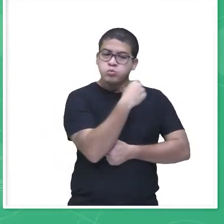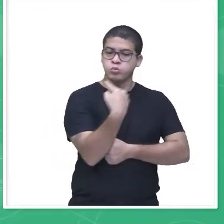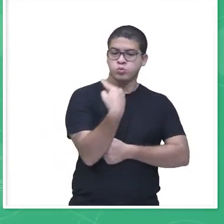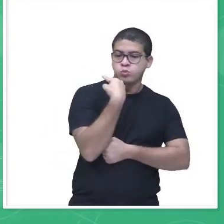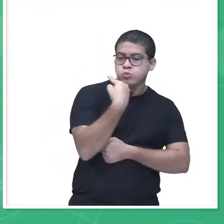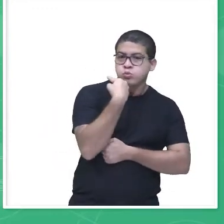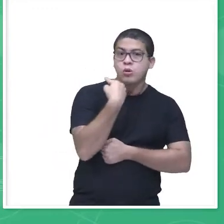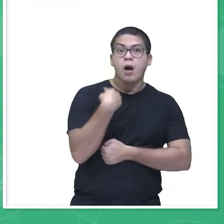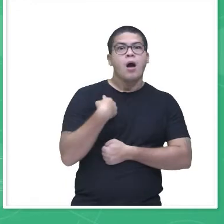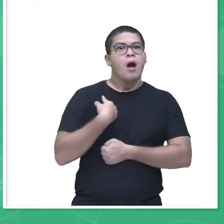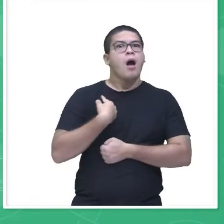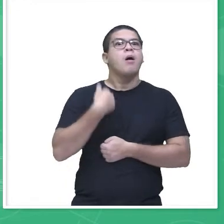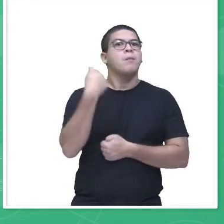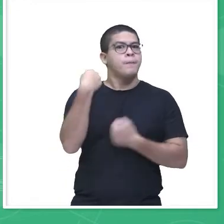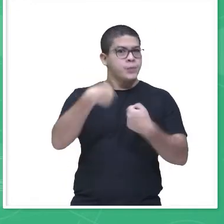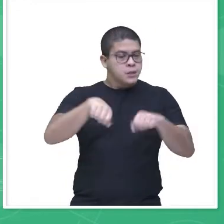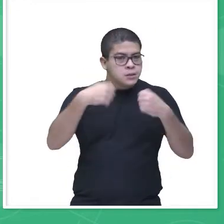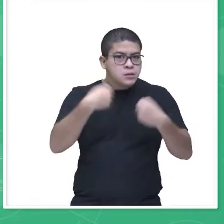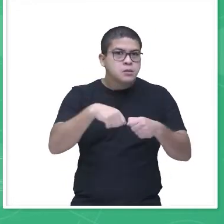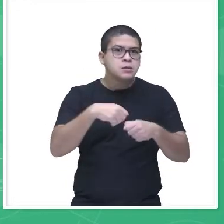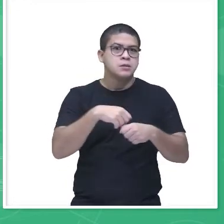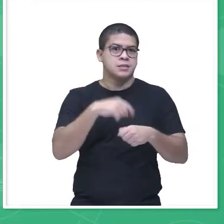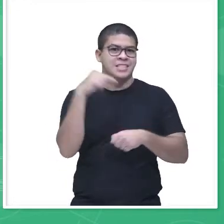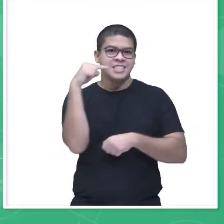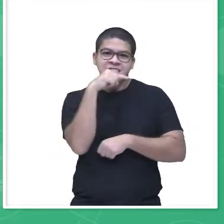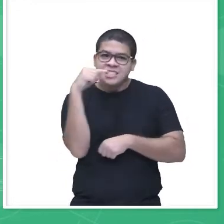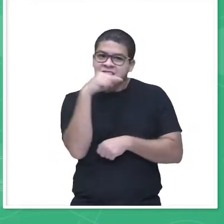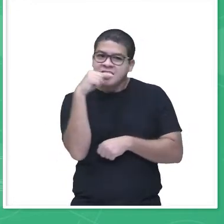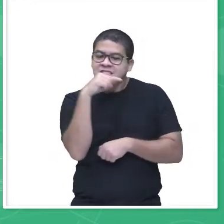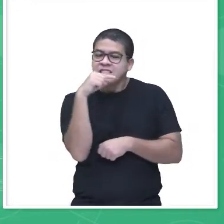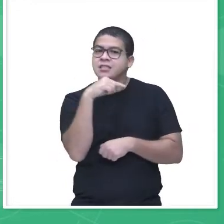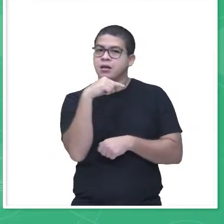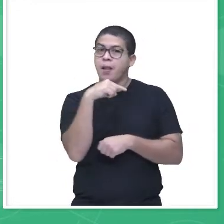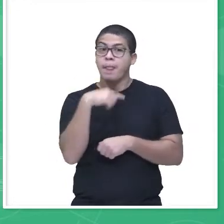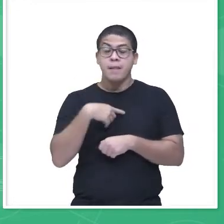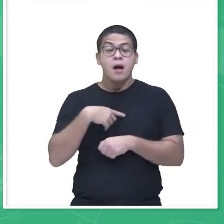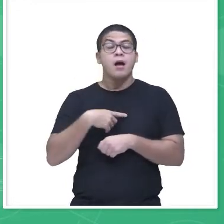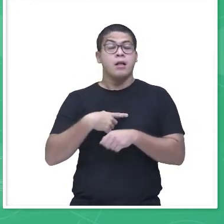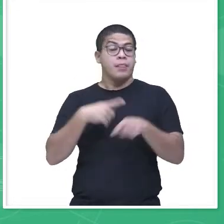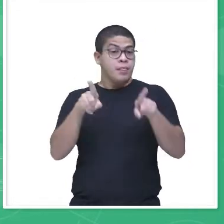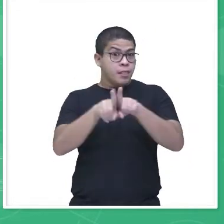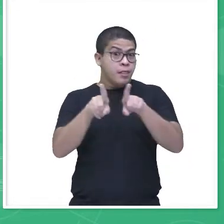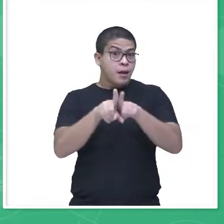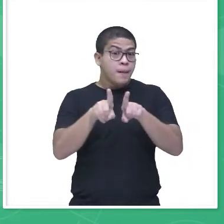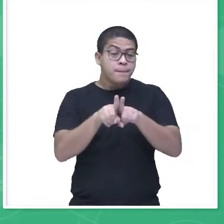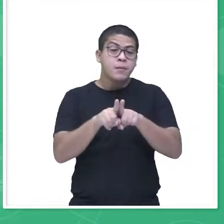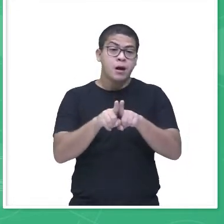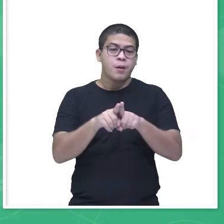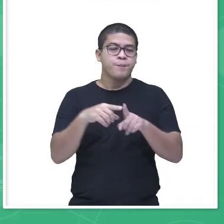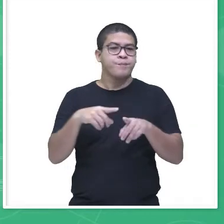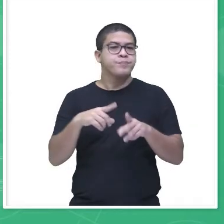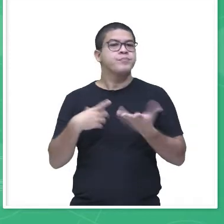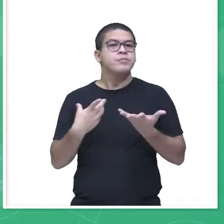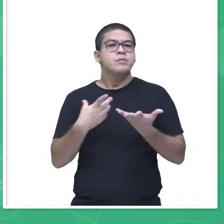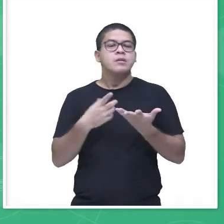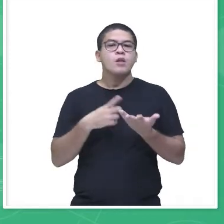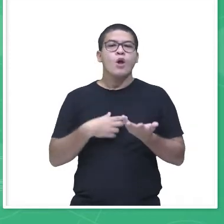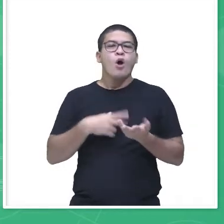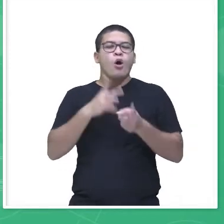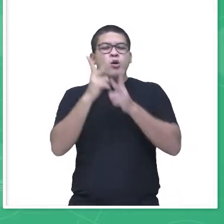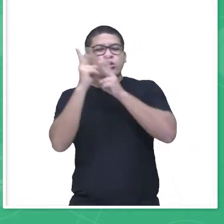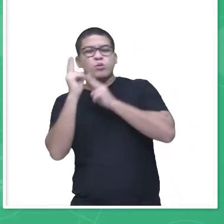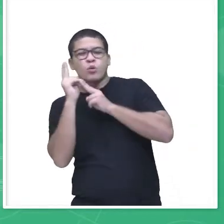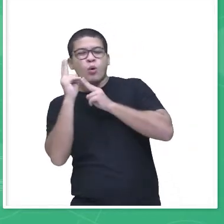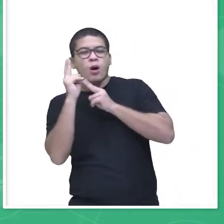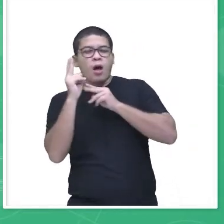as refeições, mas principalmente antes de dormir, porque é durante a noite, durante o